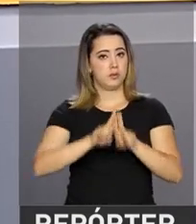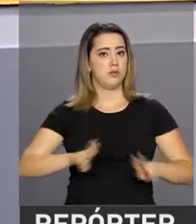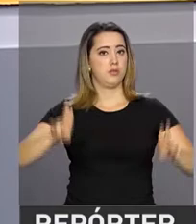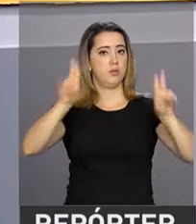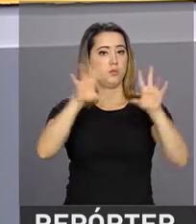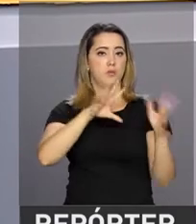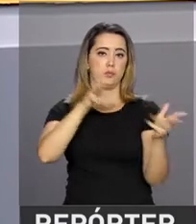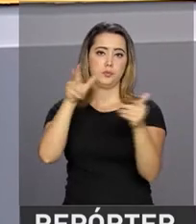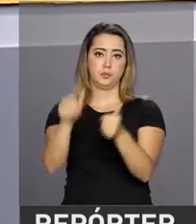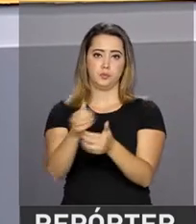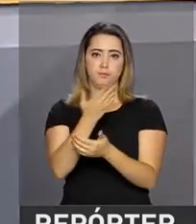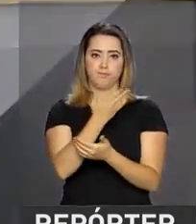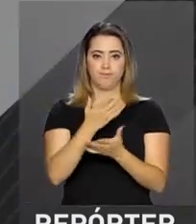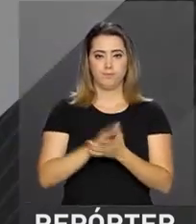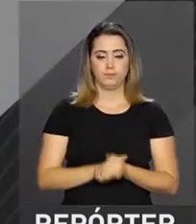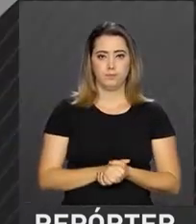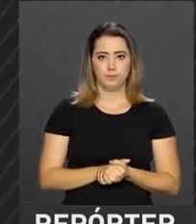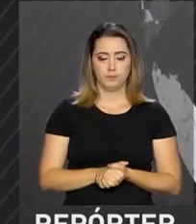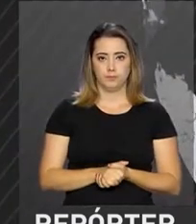para o mundo.